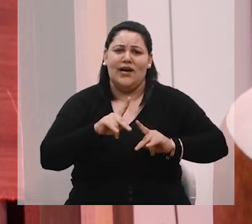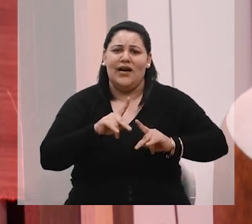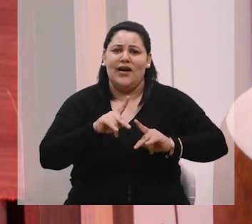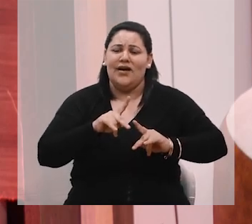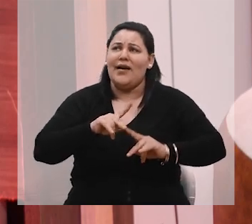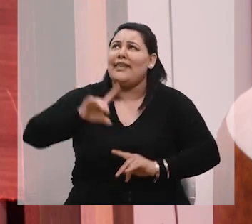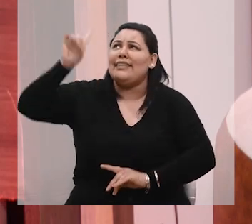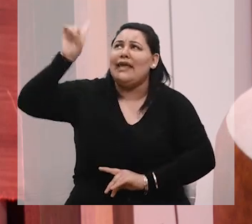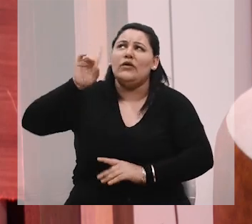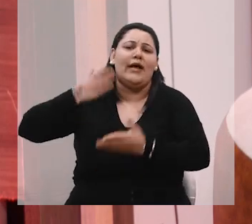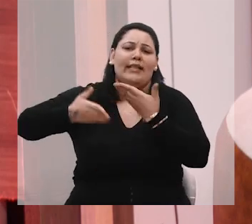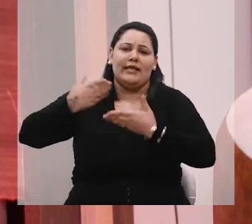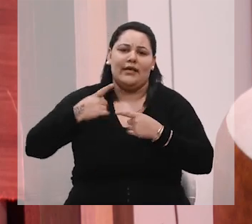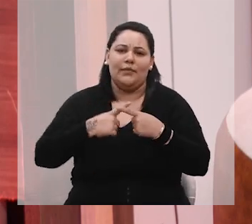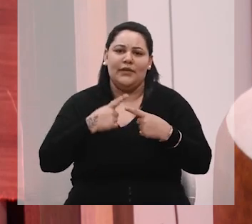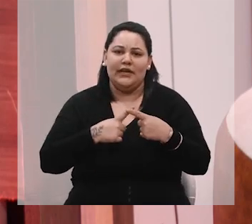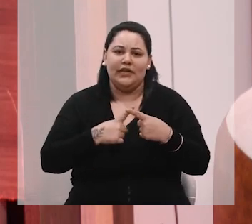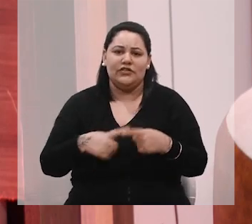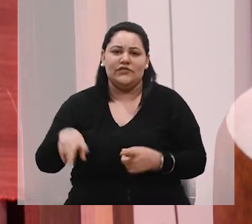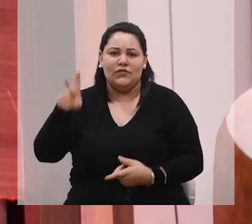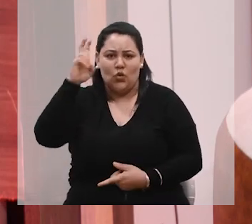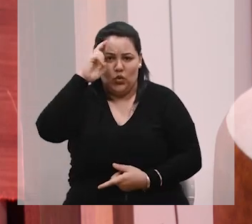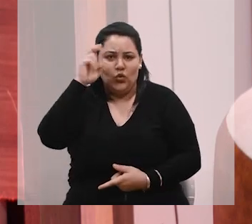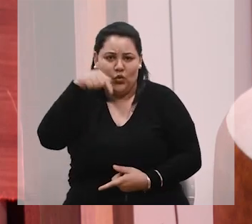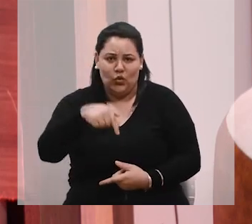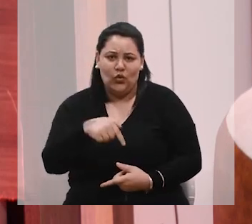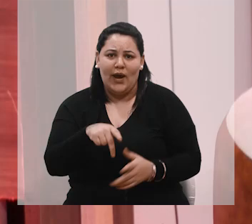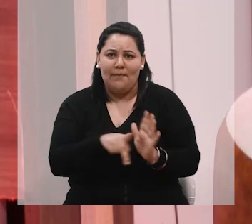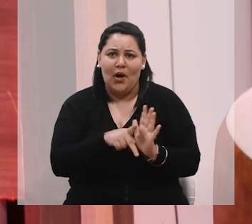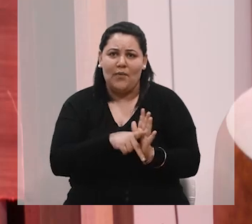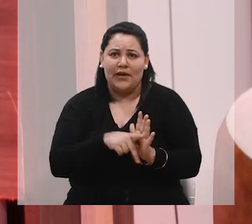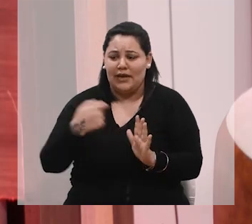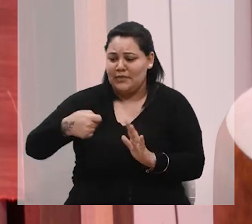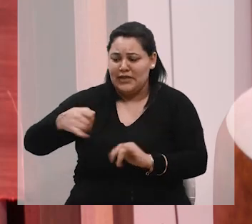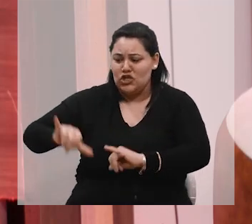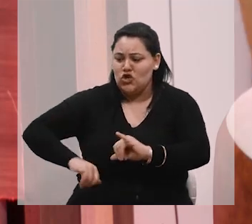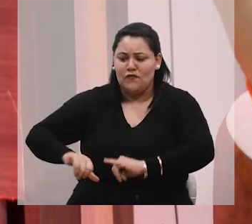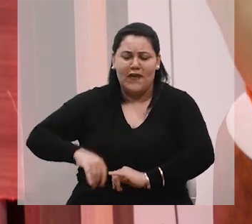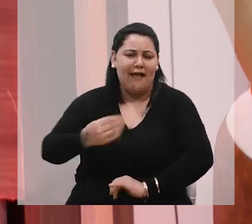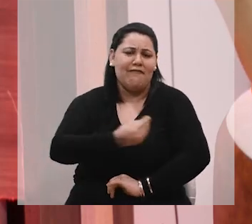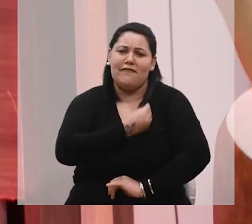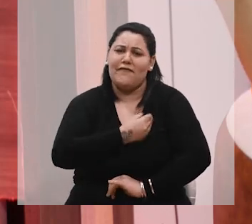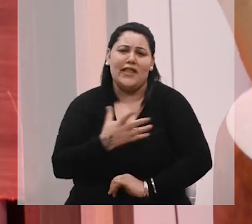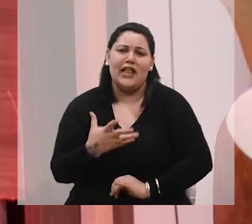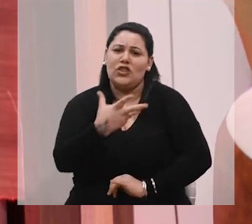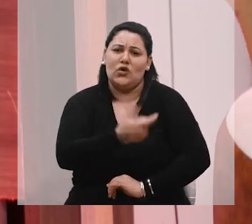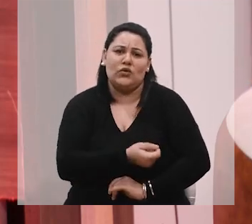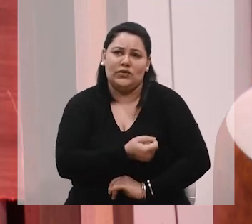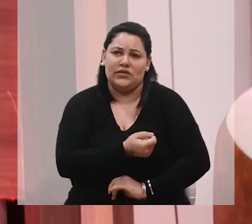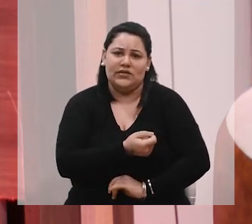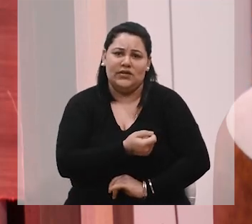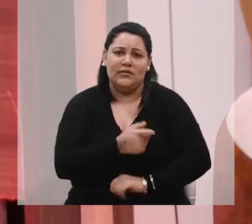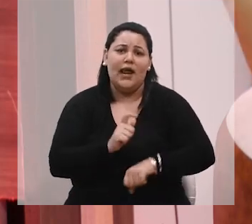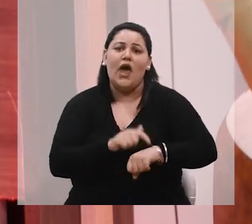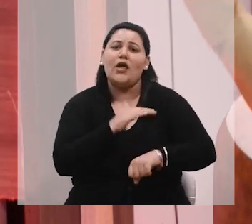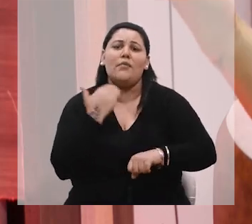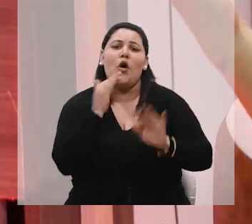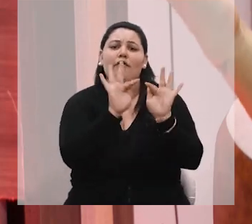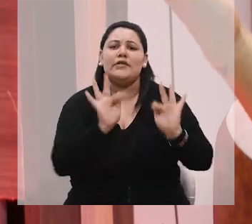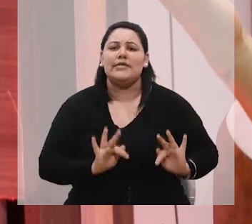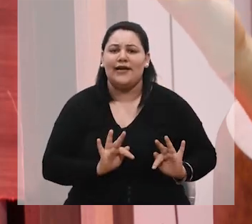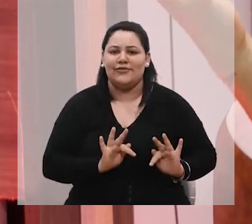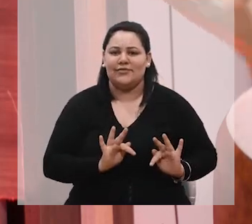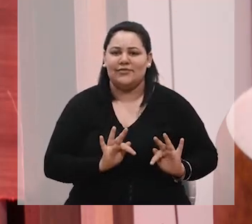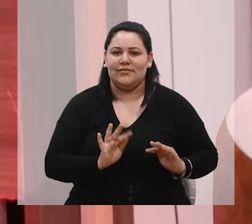Deus, né? Porque a gente vem de uma cultura que prega que a gente tem que sofrer a vida toda para quando morrer ser